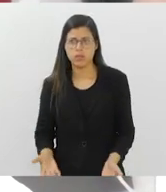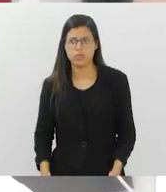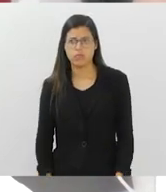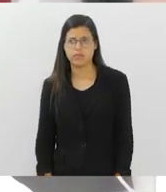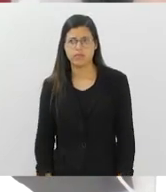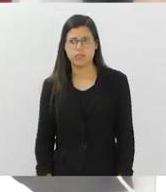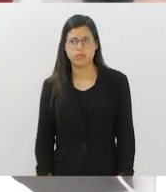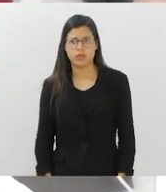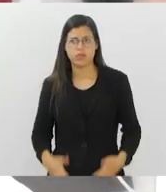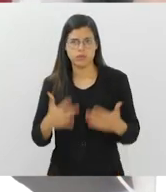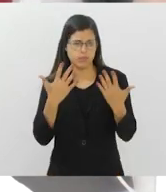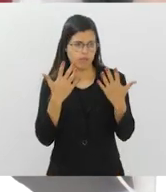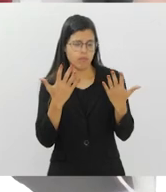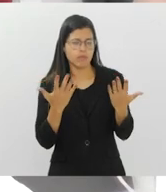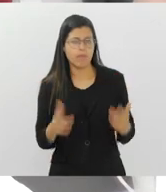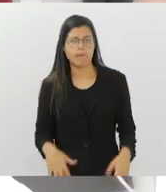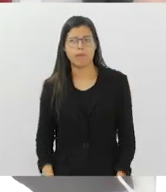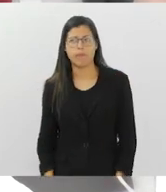E